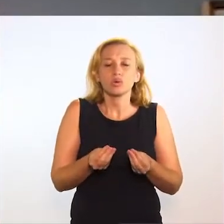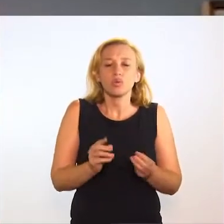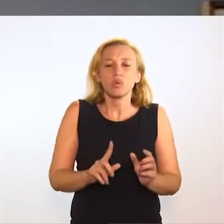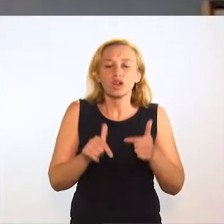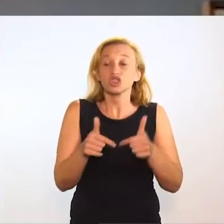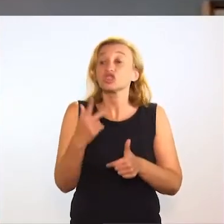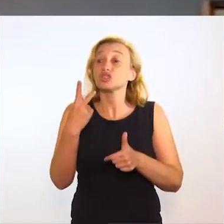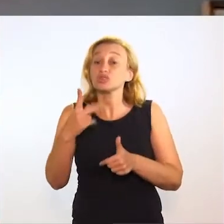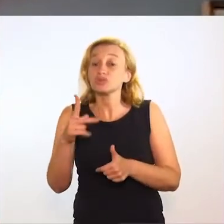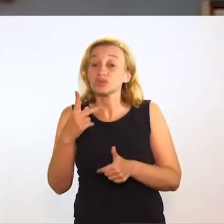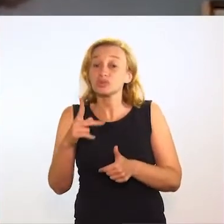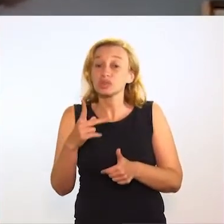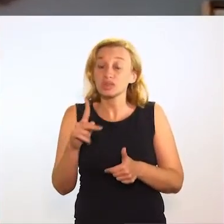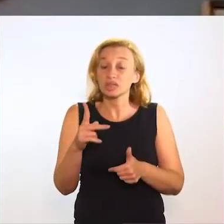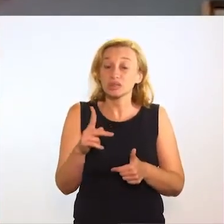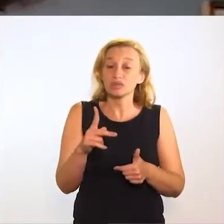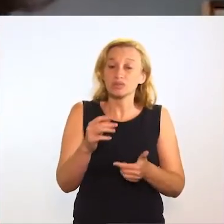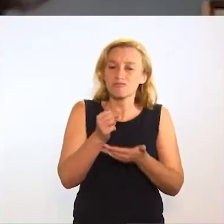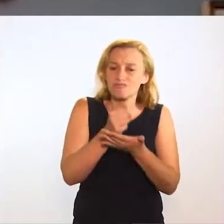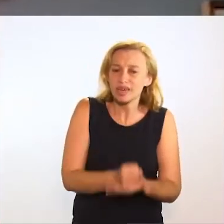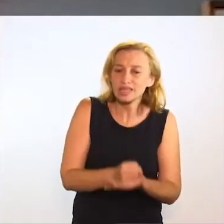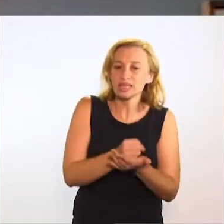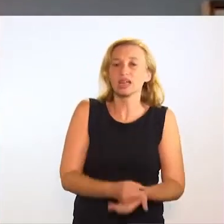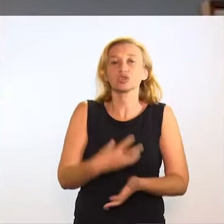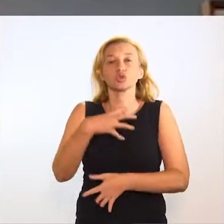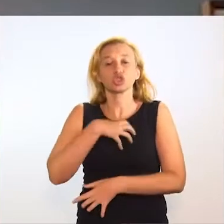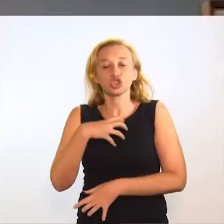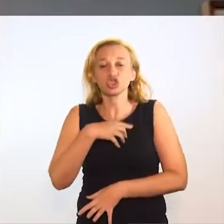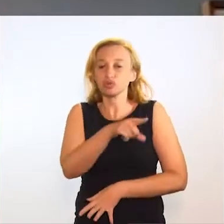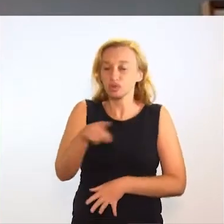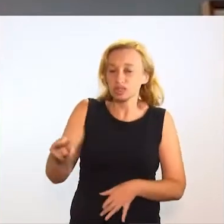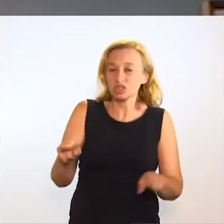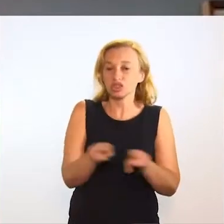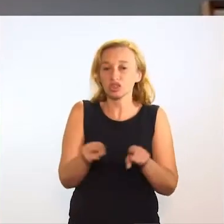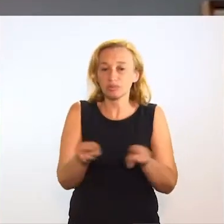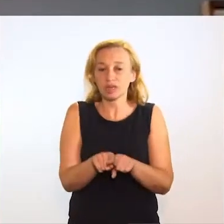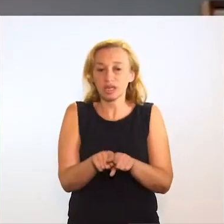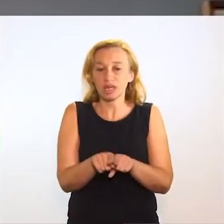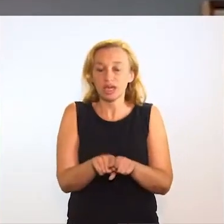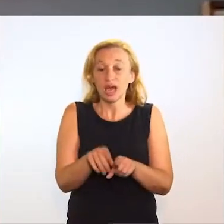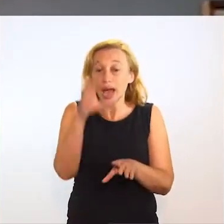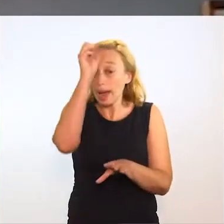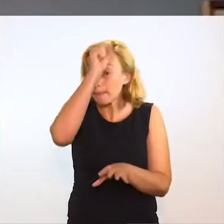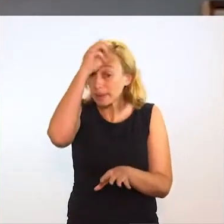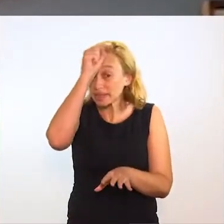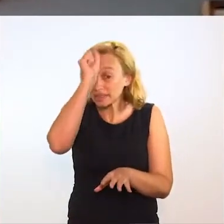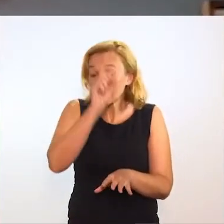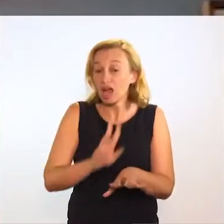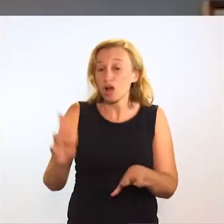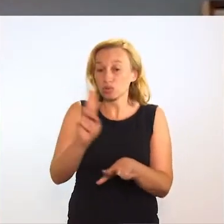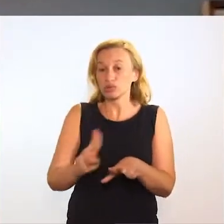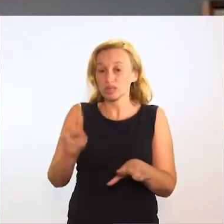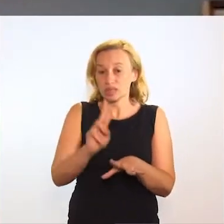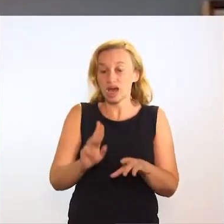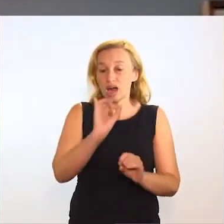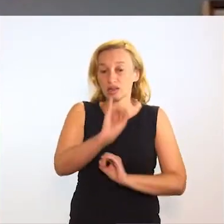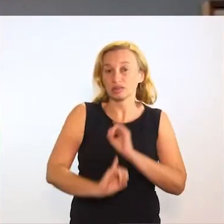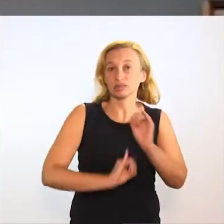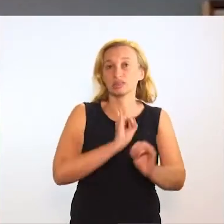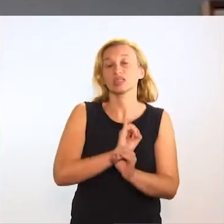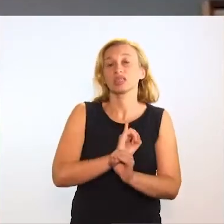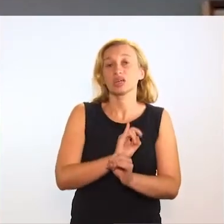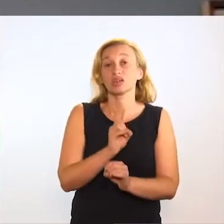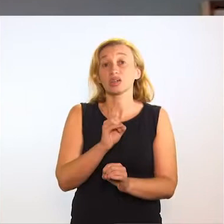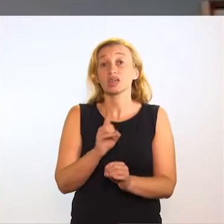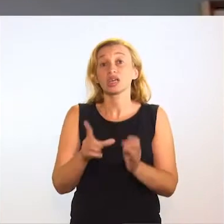de ferramenta ficou mais pesada, enfim, no sentido de vocês também utilizarem, quais foram as ferramentas que vocês passaram a fazer uso